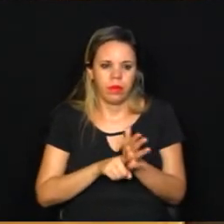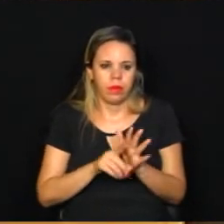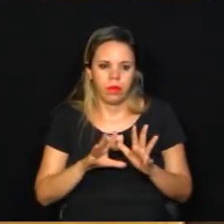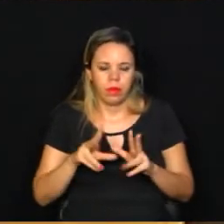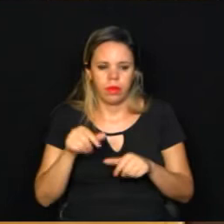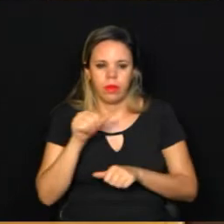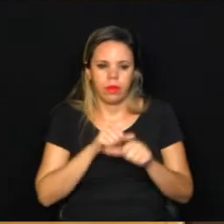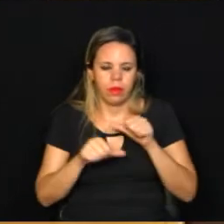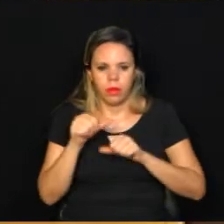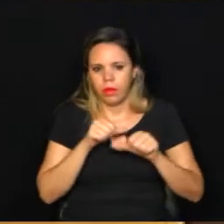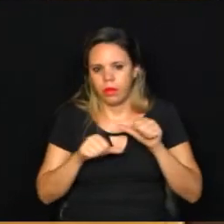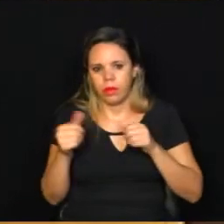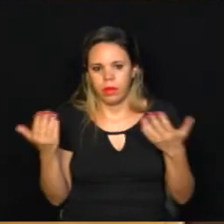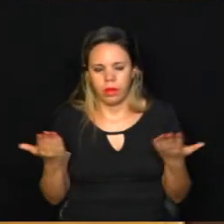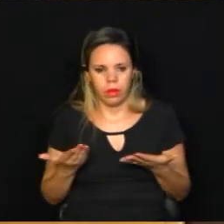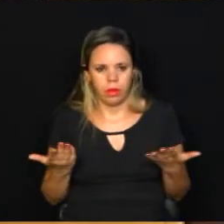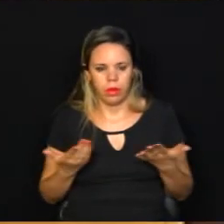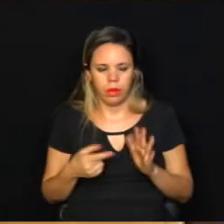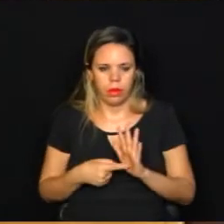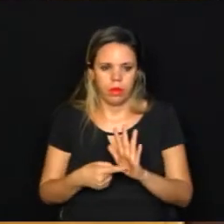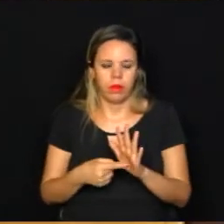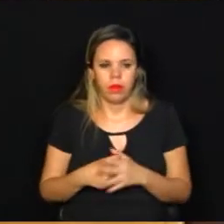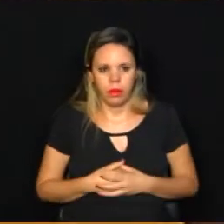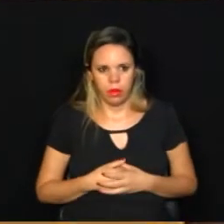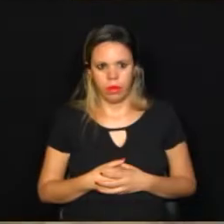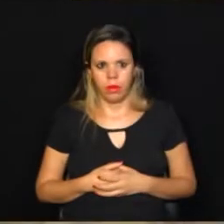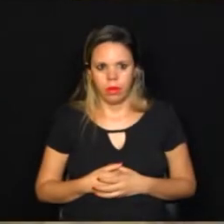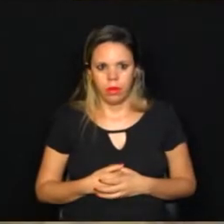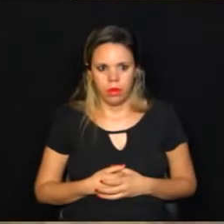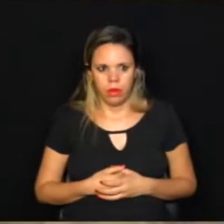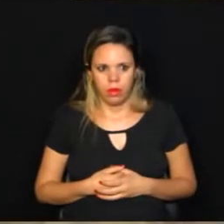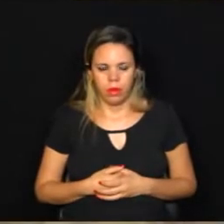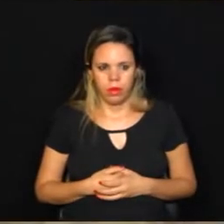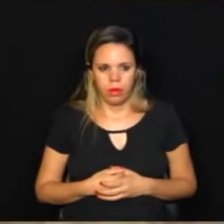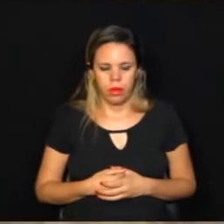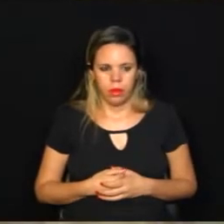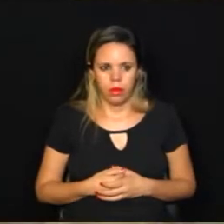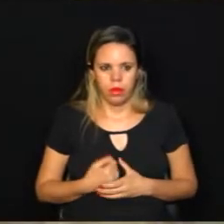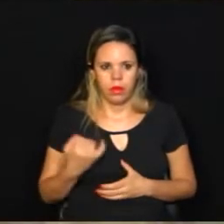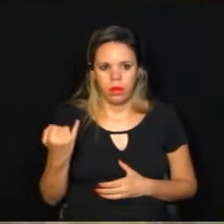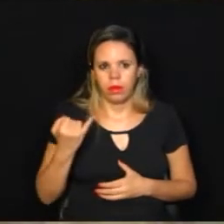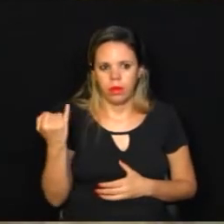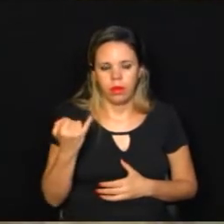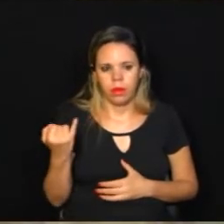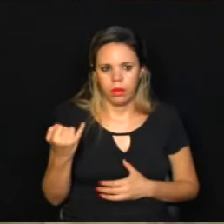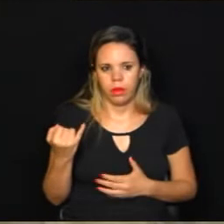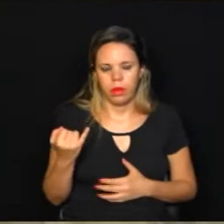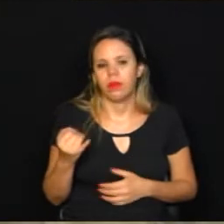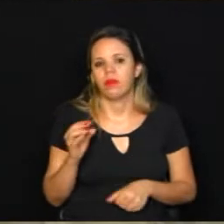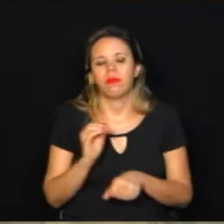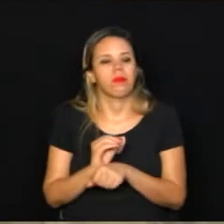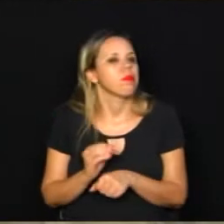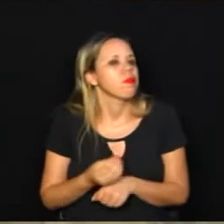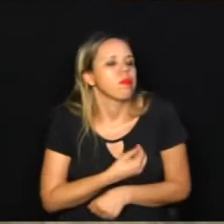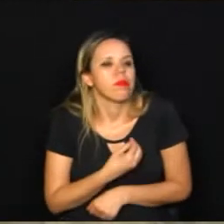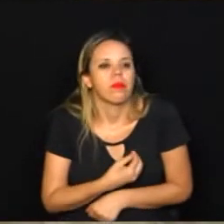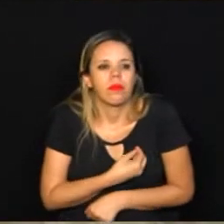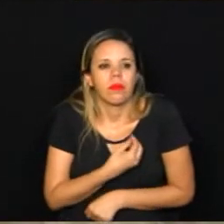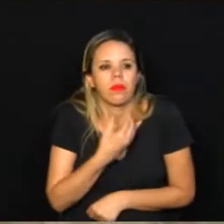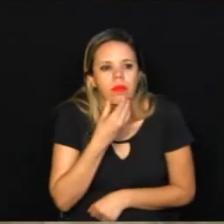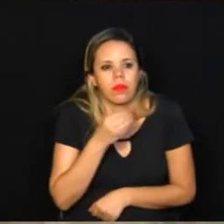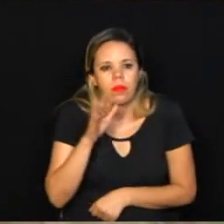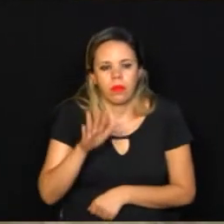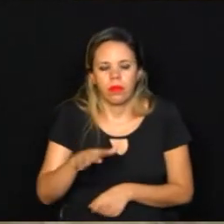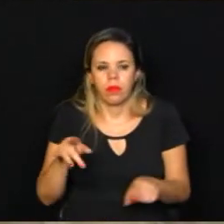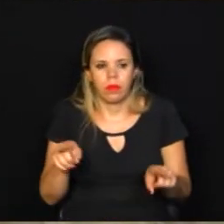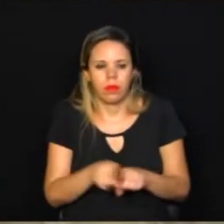essas mudanças hoje apresentadas. É importante nessa preservação da vida do garoto também,